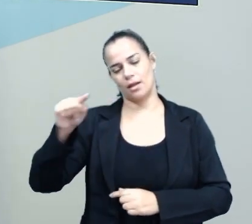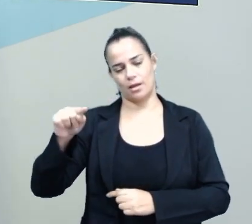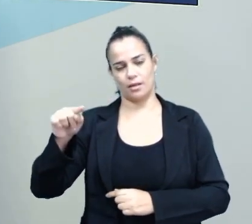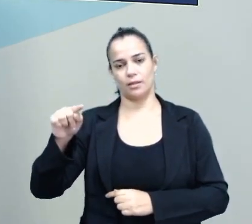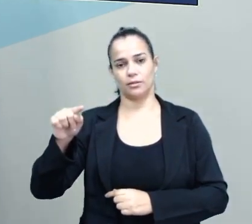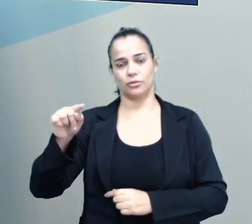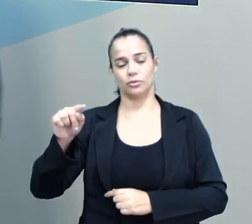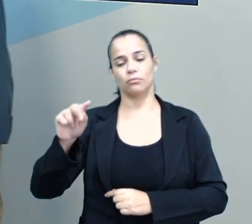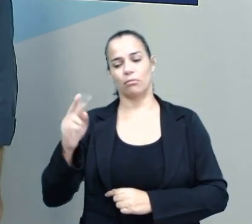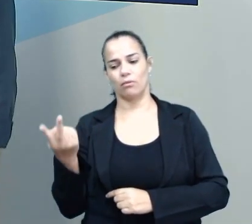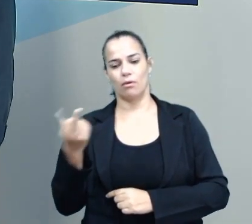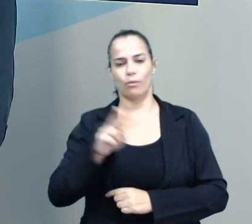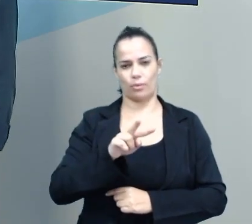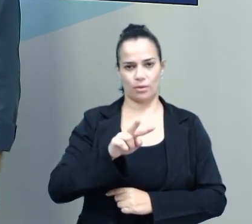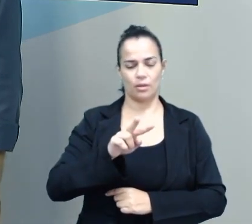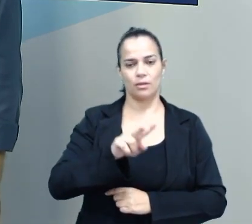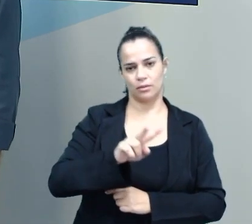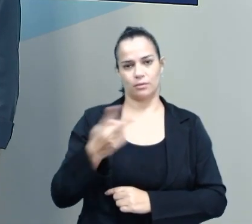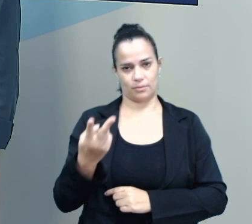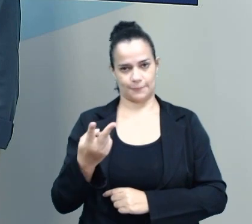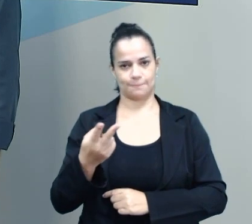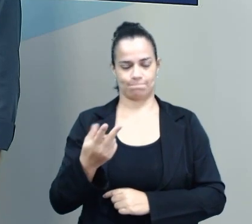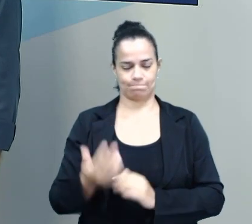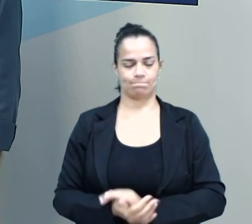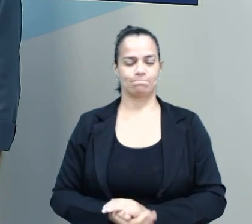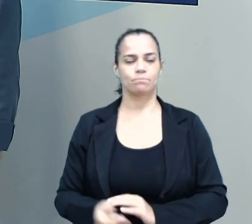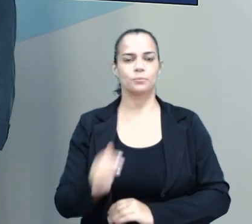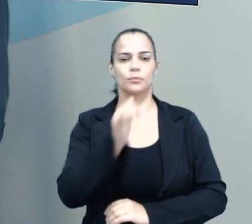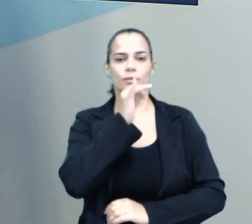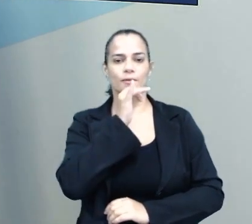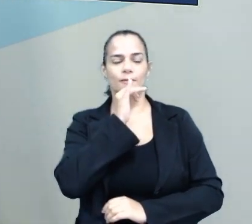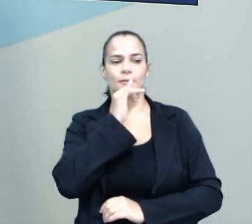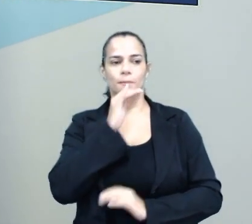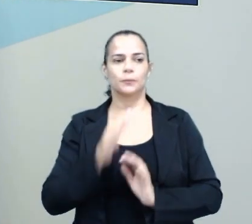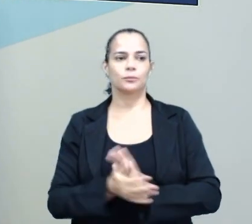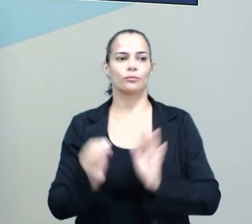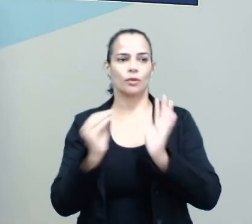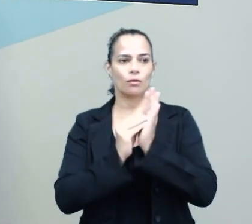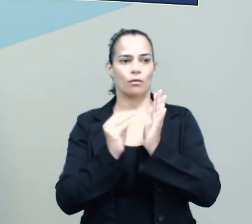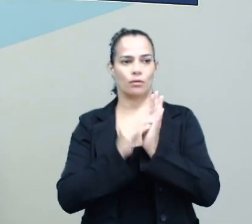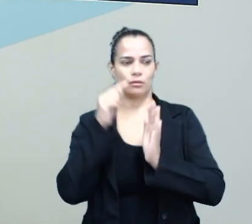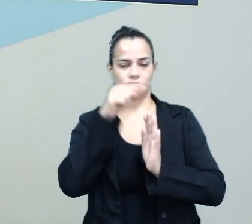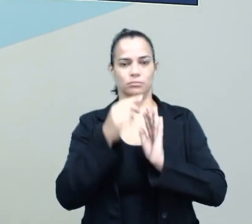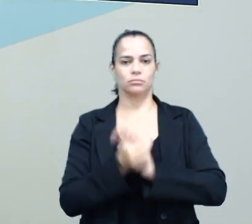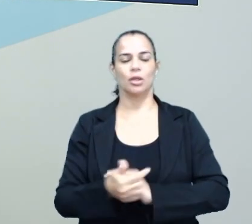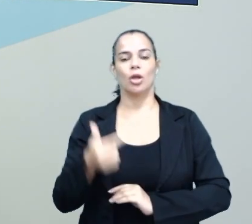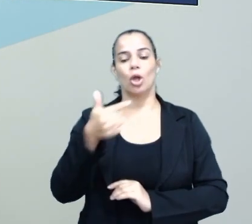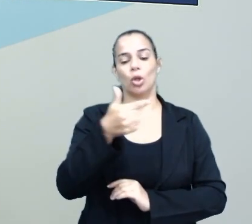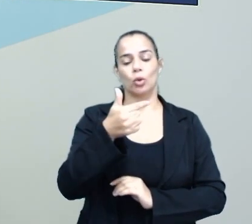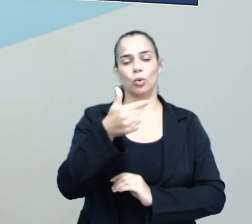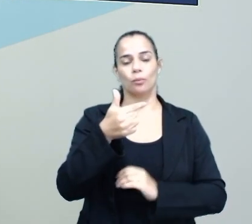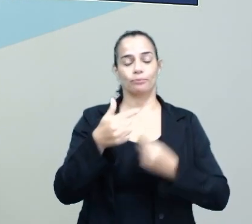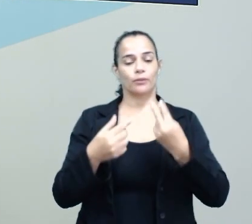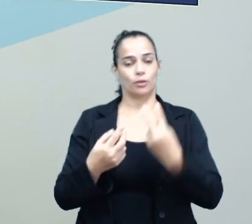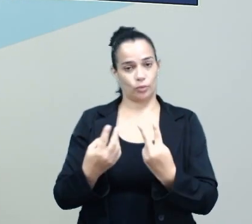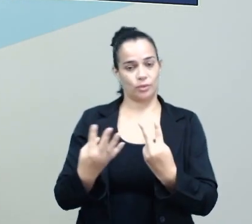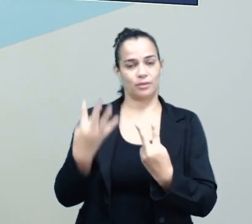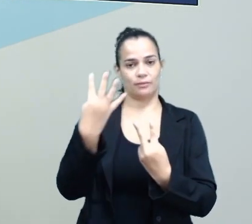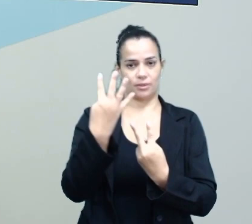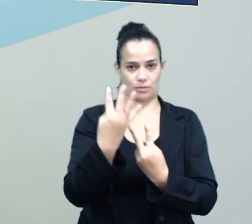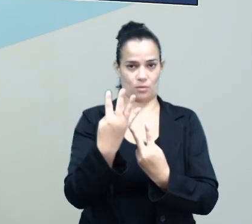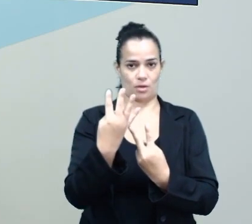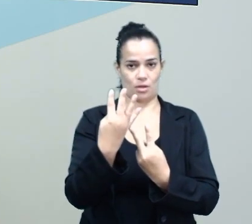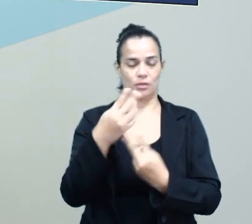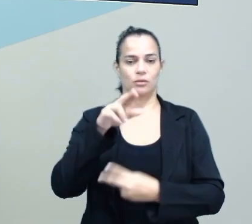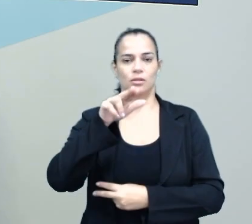eu posso transformar em potência. Como exemplo, eu coloco aqui para você 2 elevado a 4, que